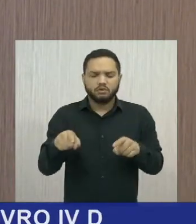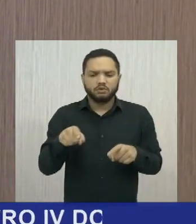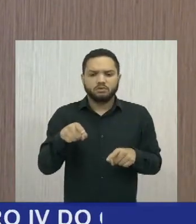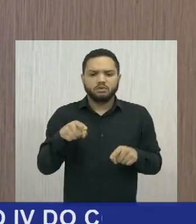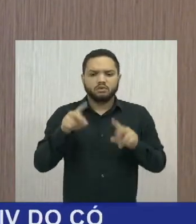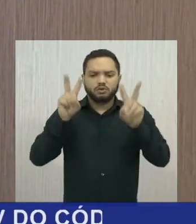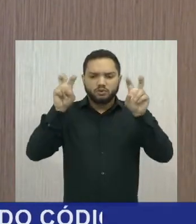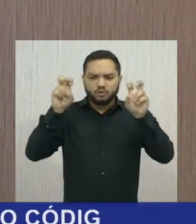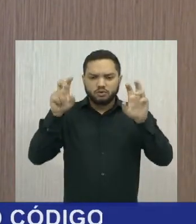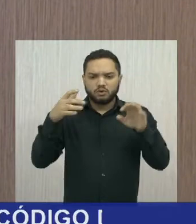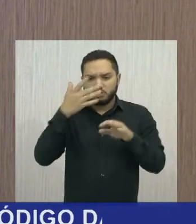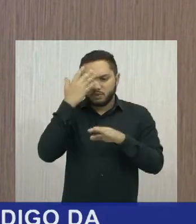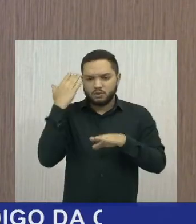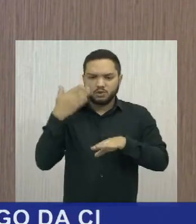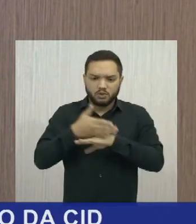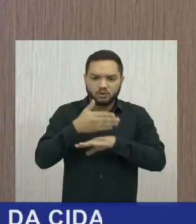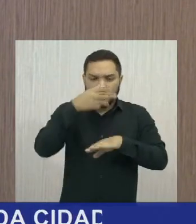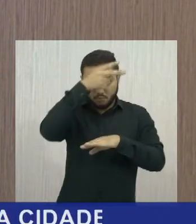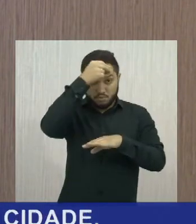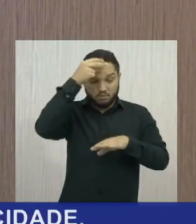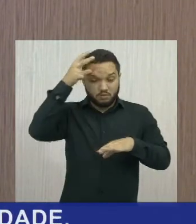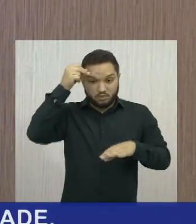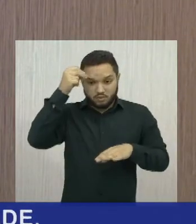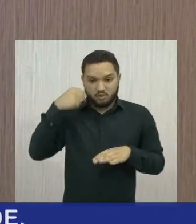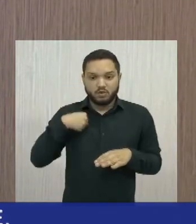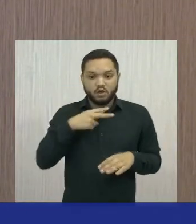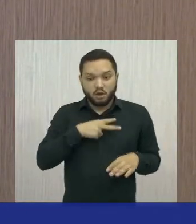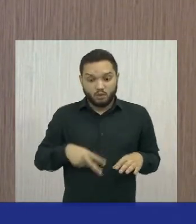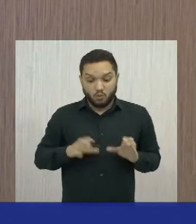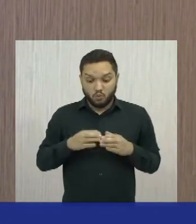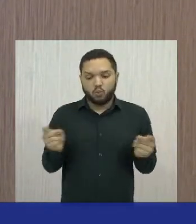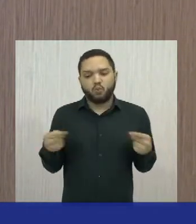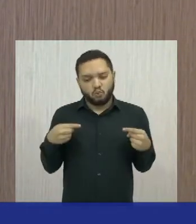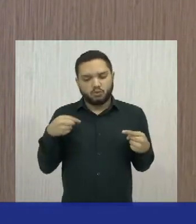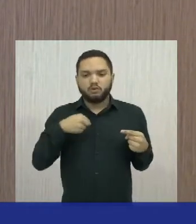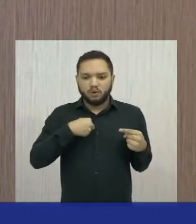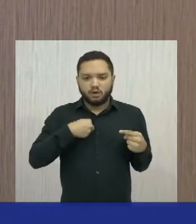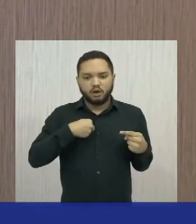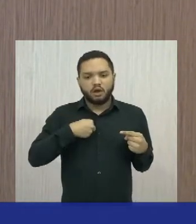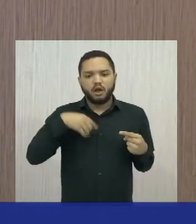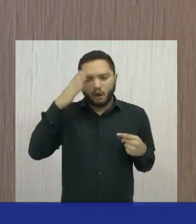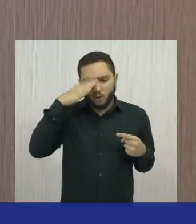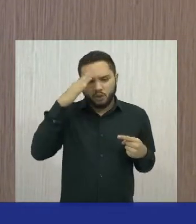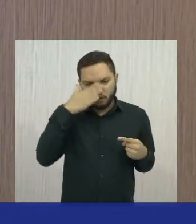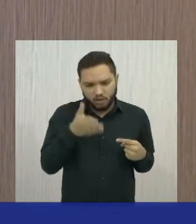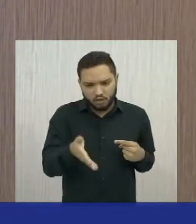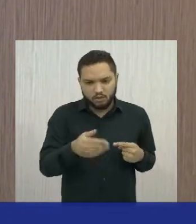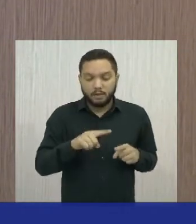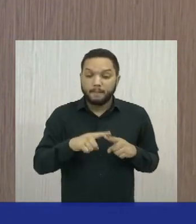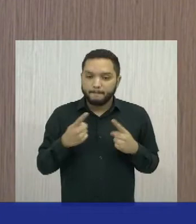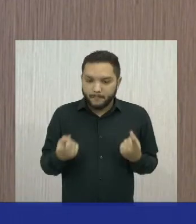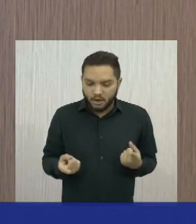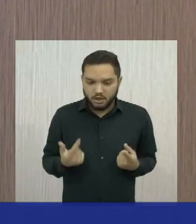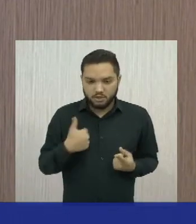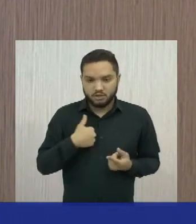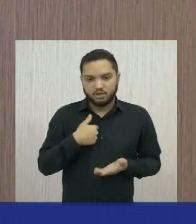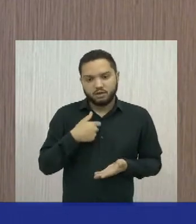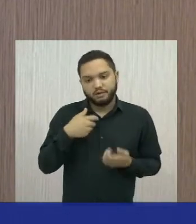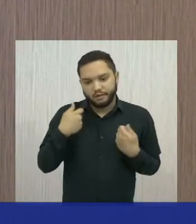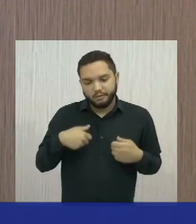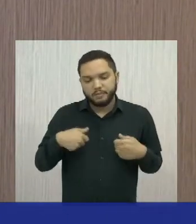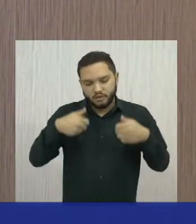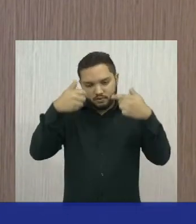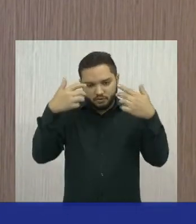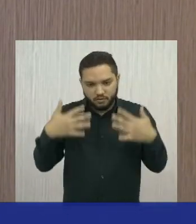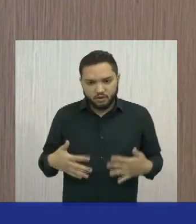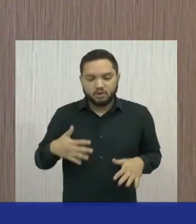das questões de participação da Prefeitura de Fortaleza. Eu sou um vereador de oposição e eu compreendo muito bem, mas por dever de justiça, quero dizer também que